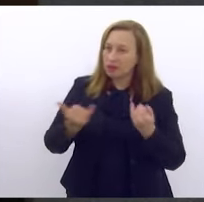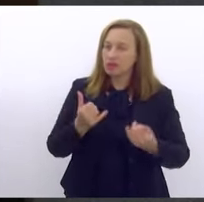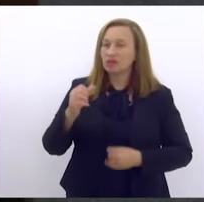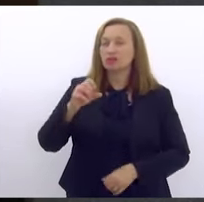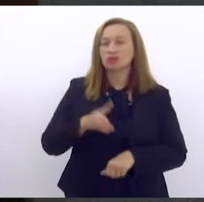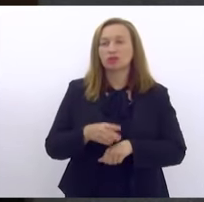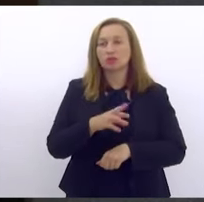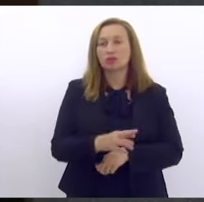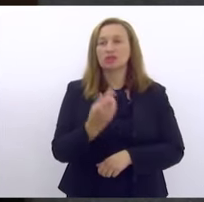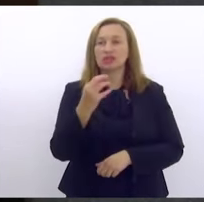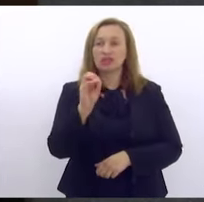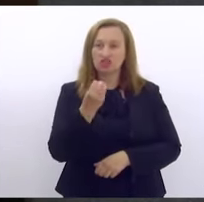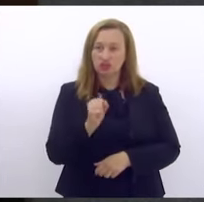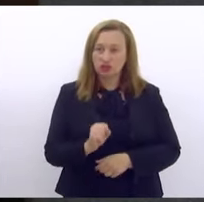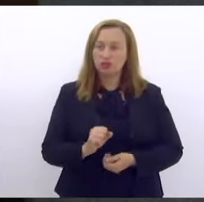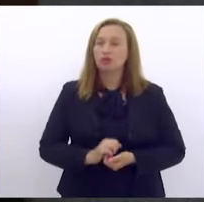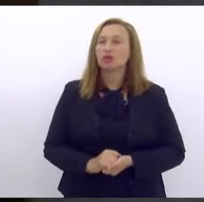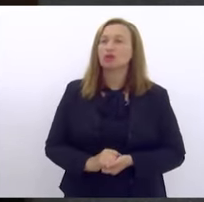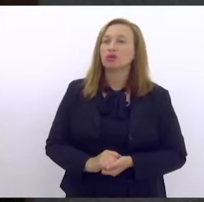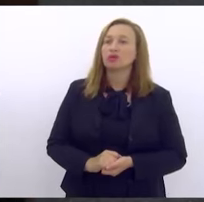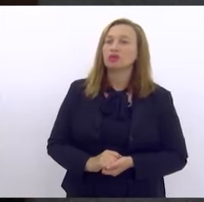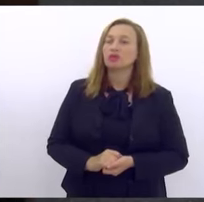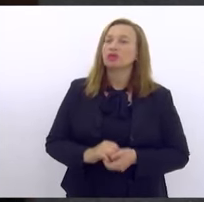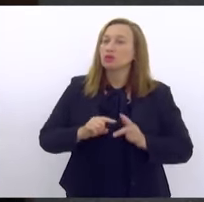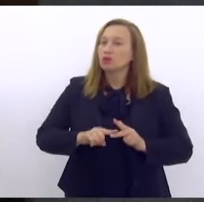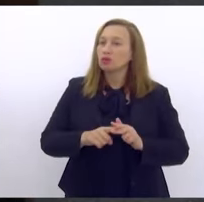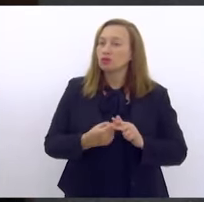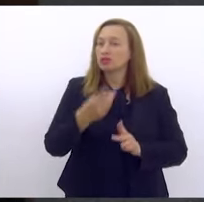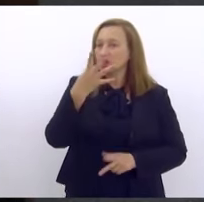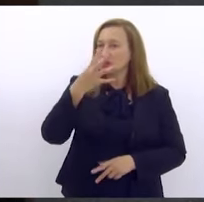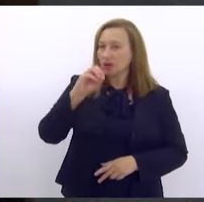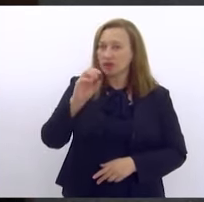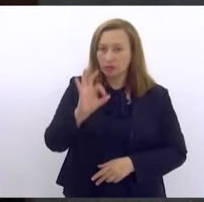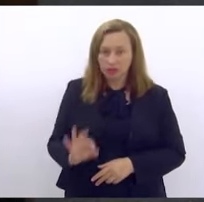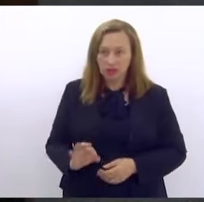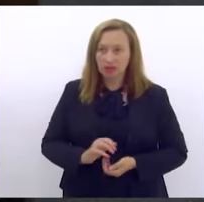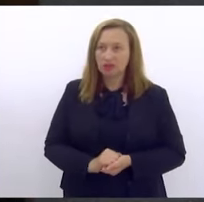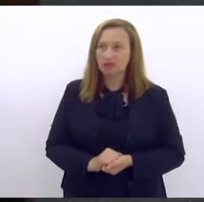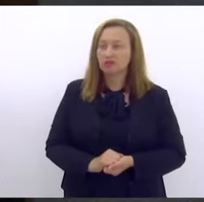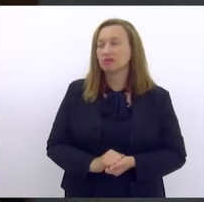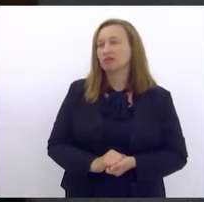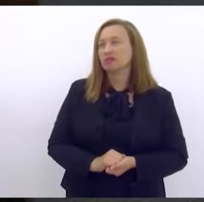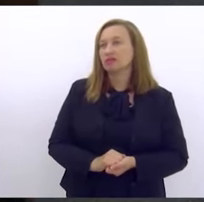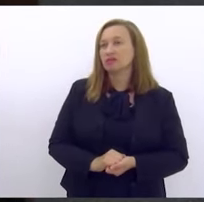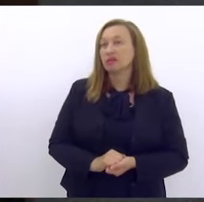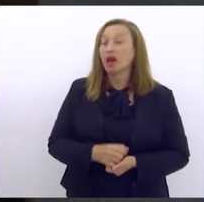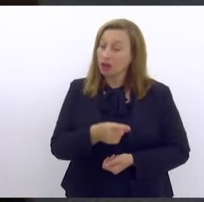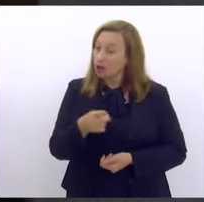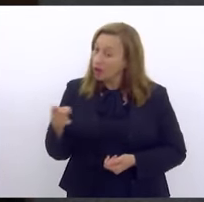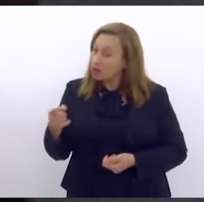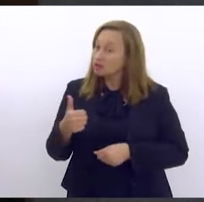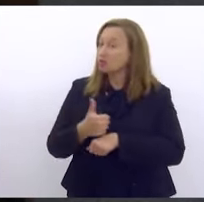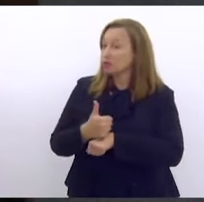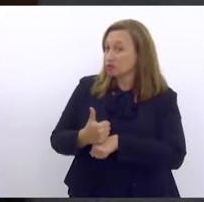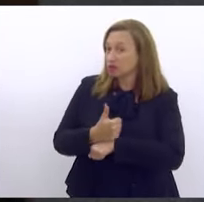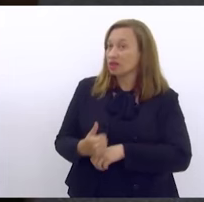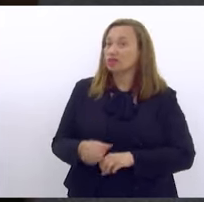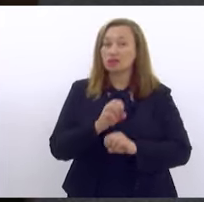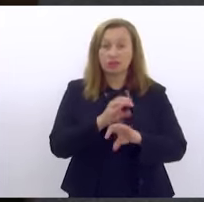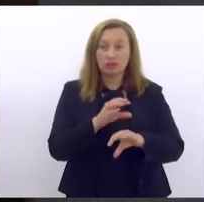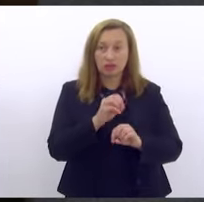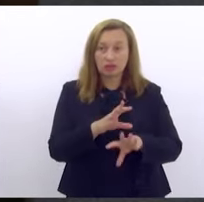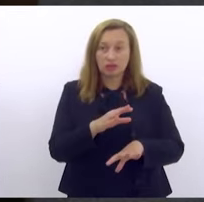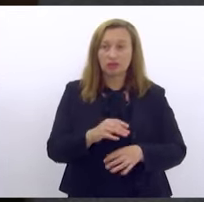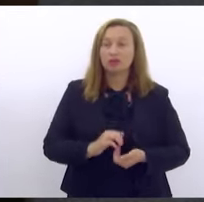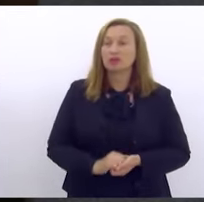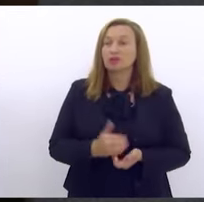doutor Serginho sobre, né, o reajuste de 40%, vale dizer que esses profissionais de educação me acionaram logo no